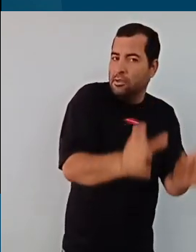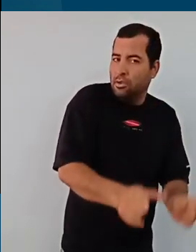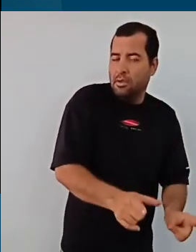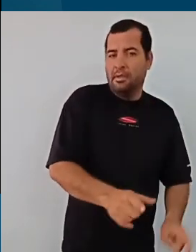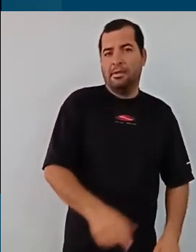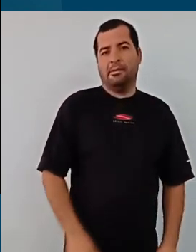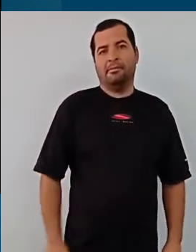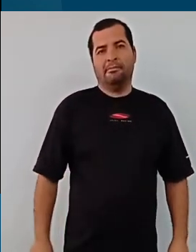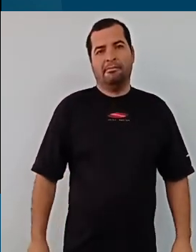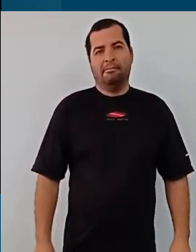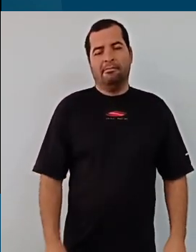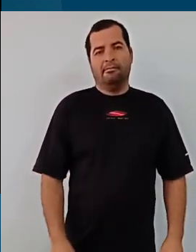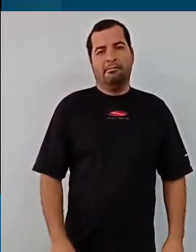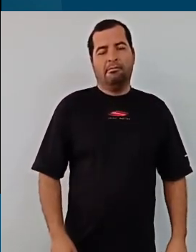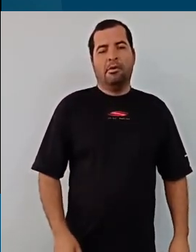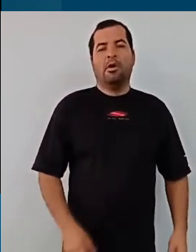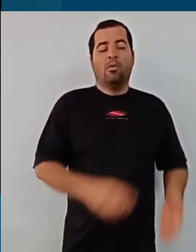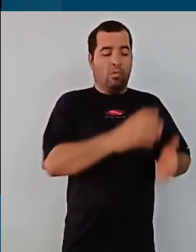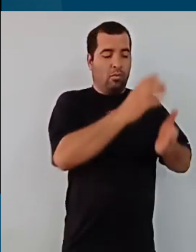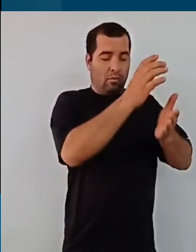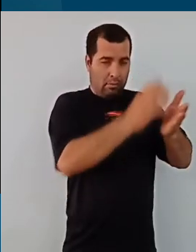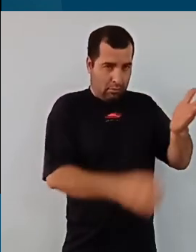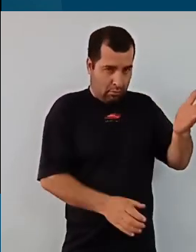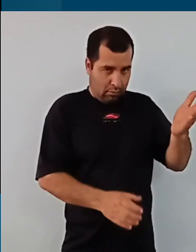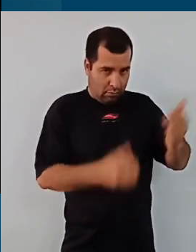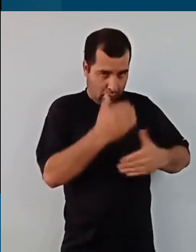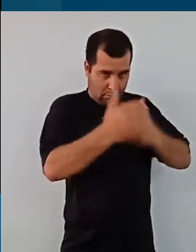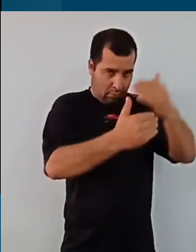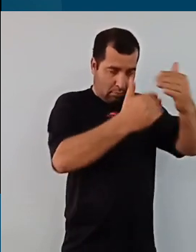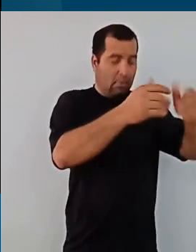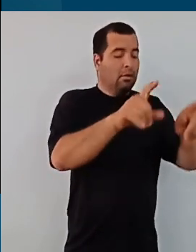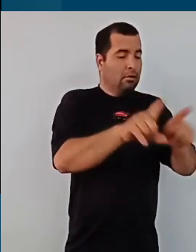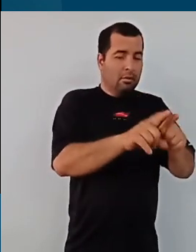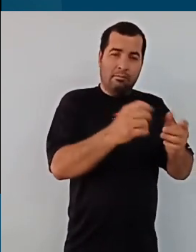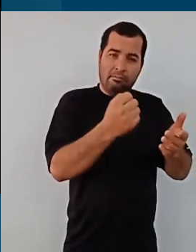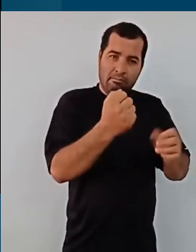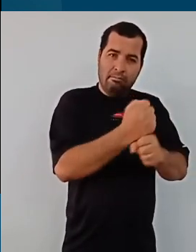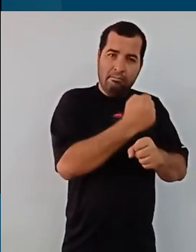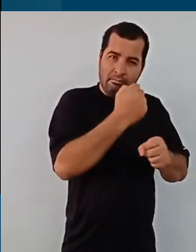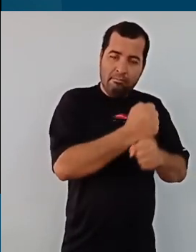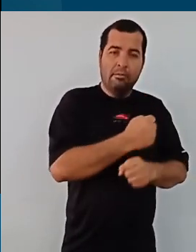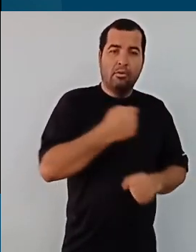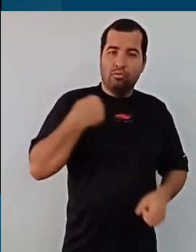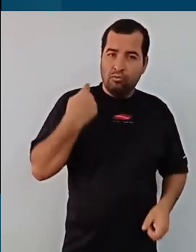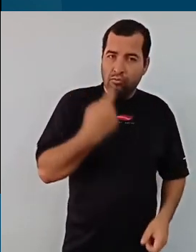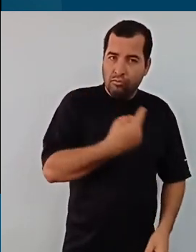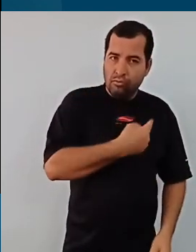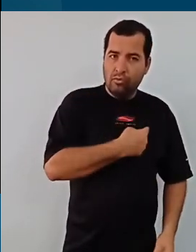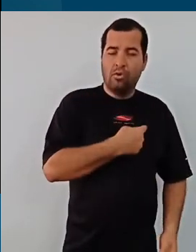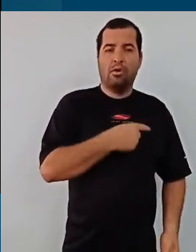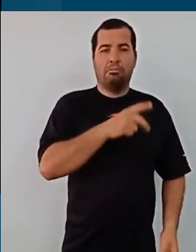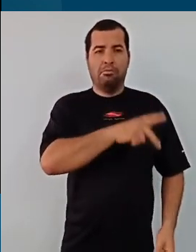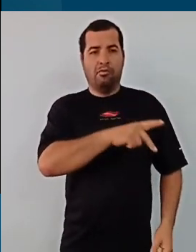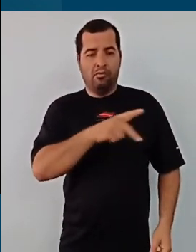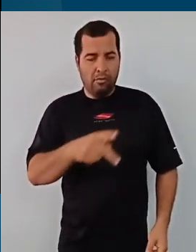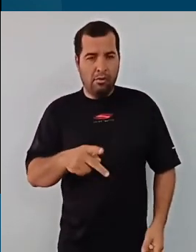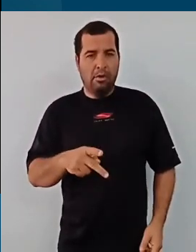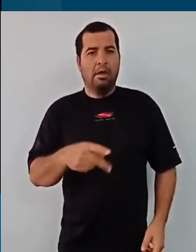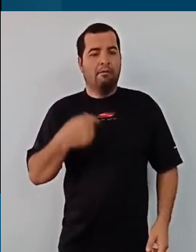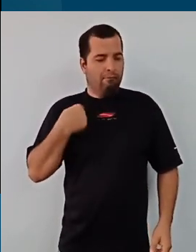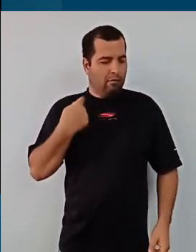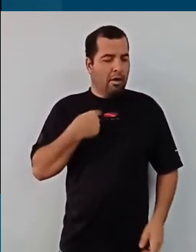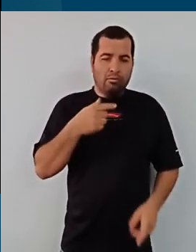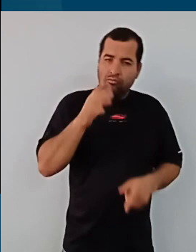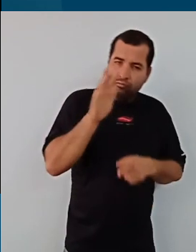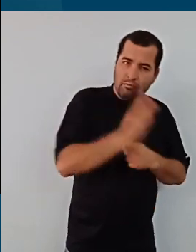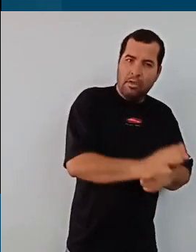Então, a construção de um currículo tem que considerar que nós vamos criar condições as melhores possíveis, as